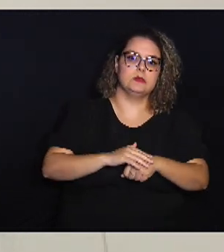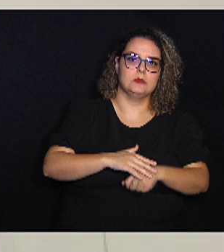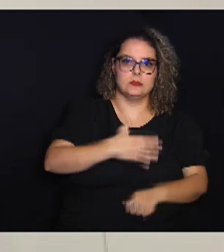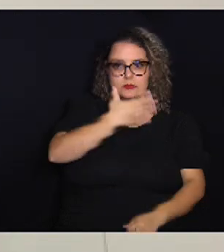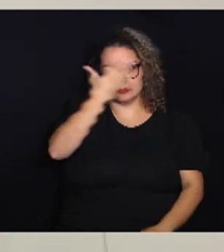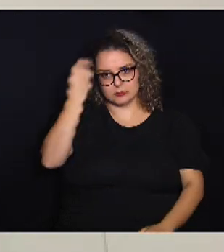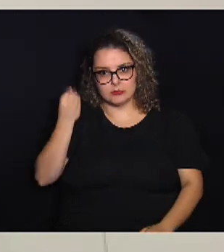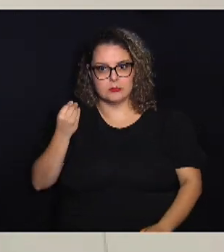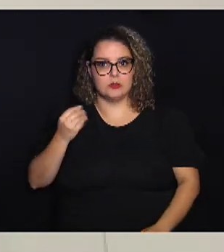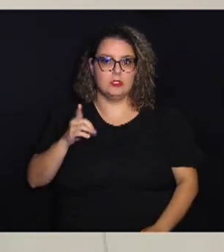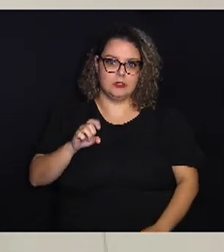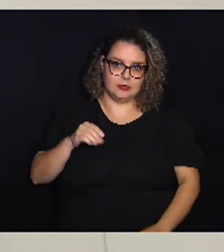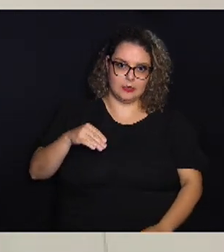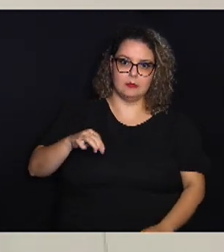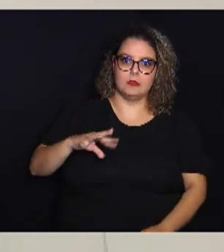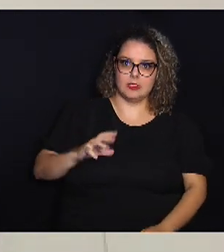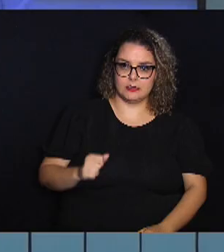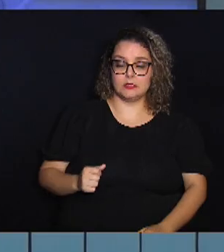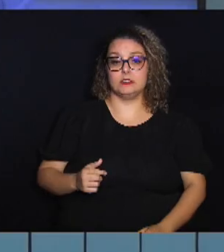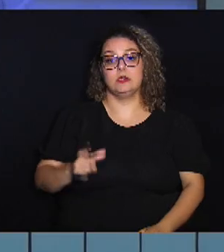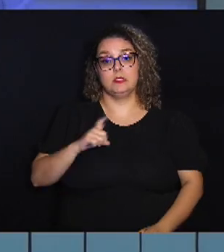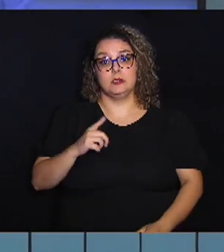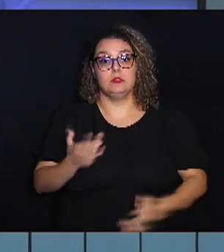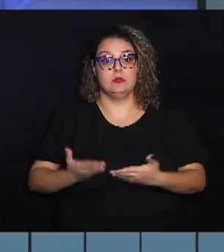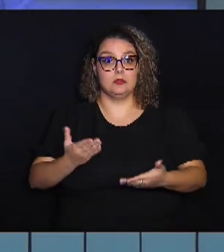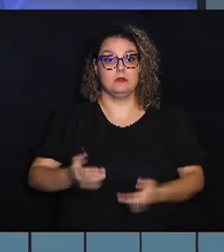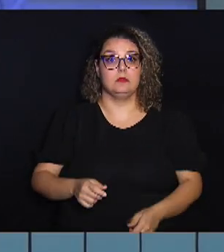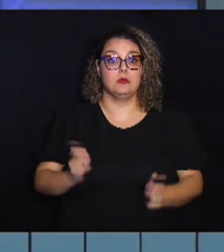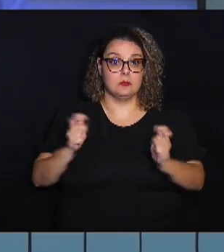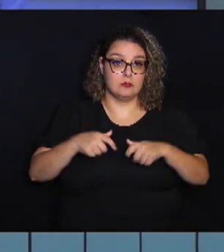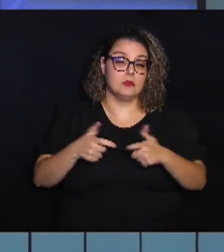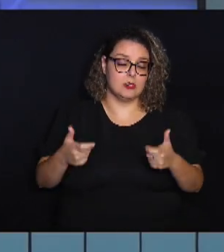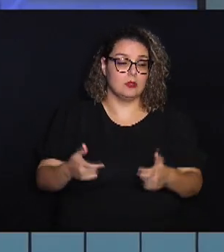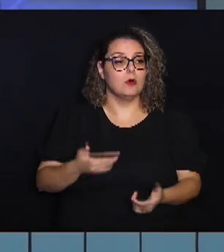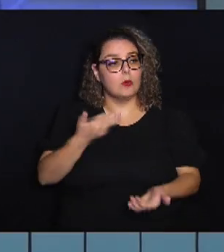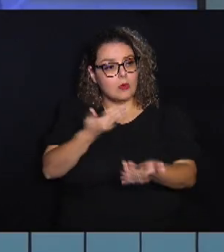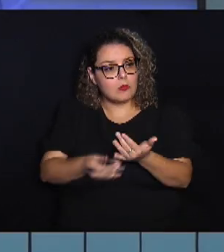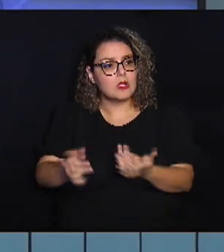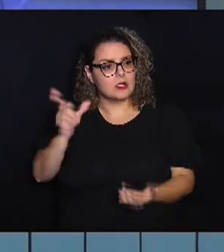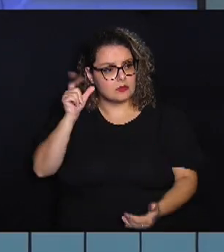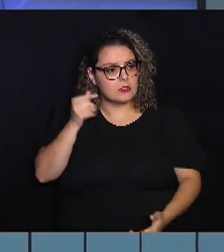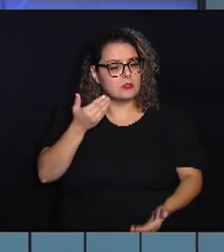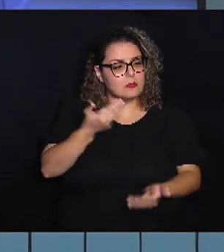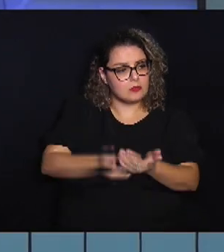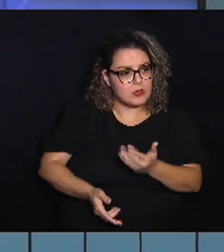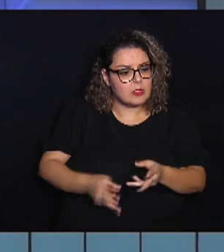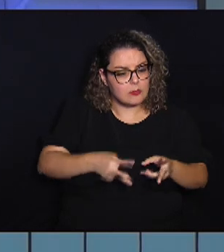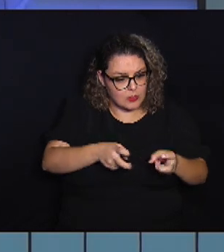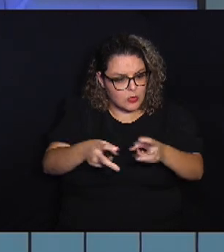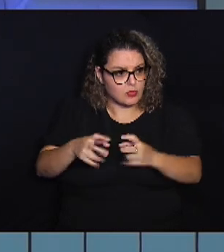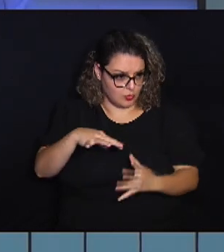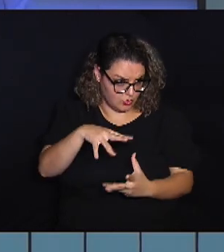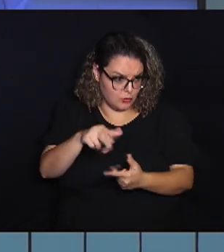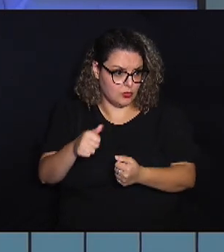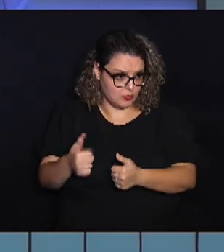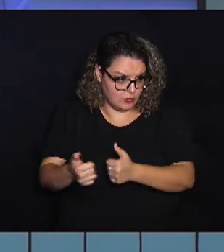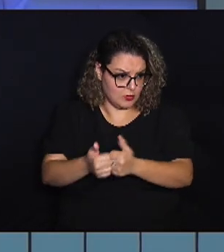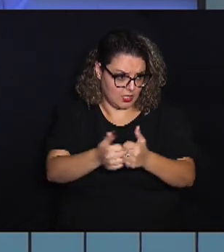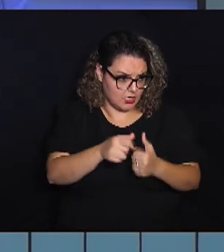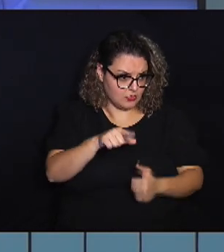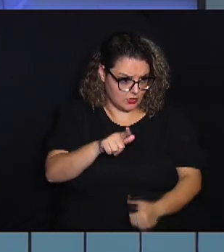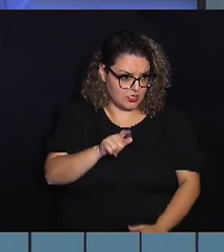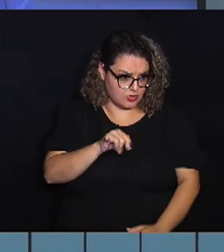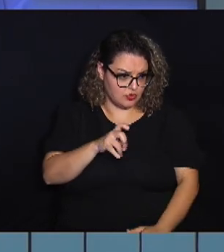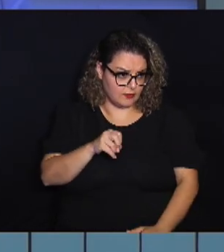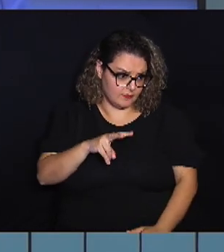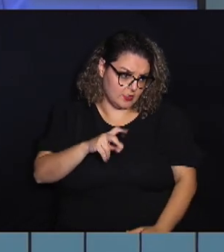um tratamento mais efetivo. Porque com a perda auditiva, a gente também perde a percepção do mundo ao nosso redor, né, Giovana? Acho